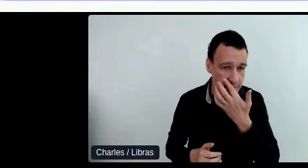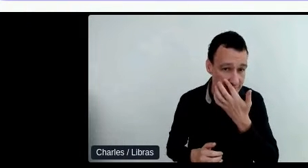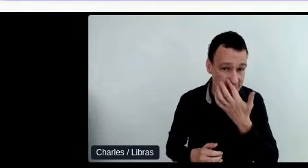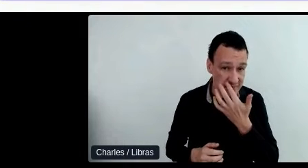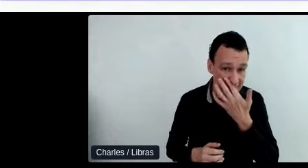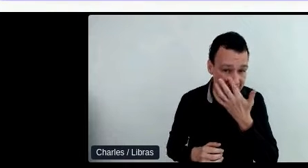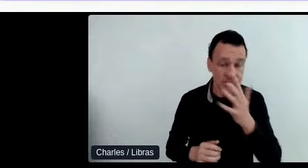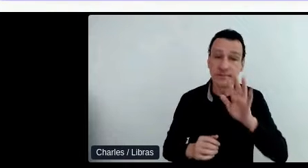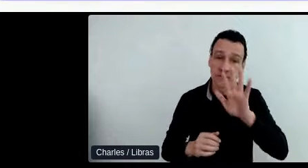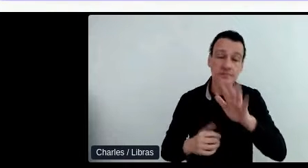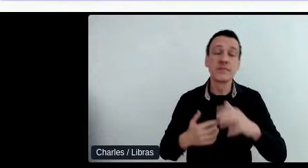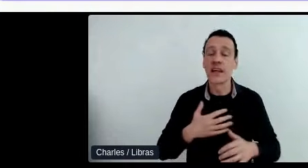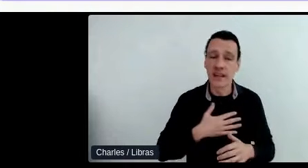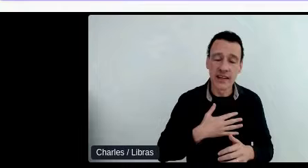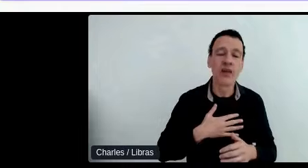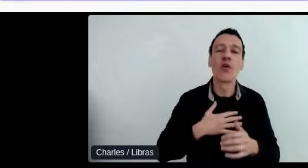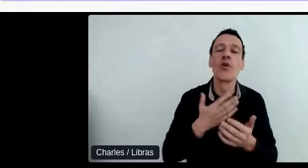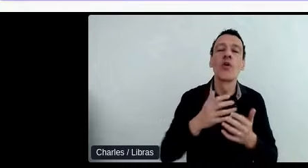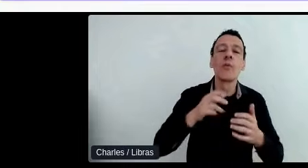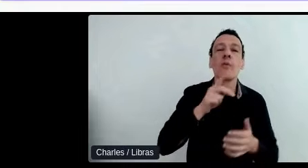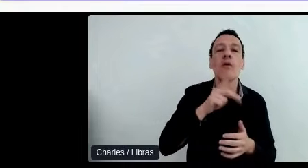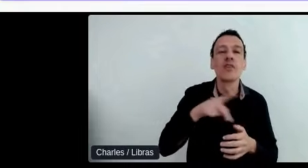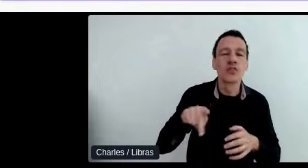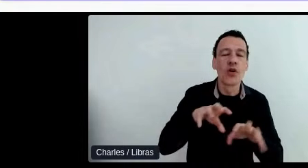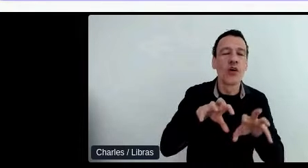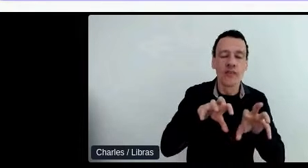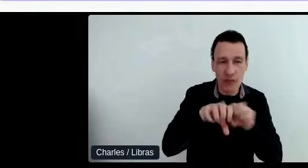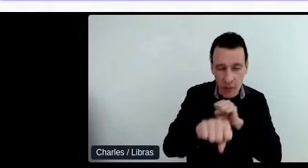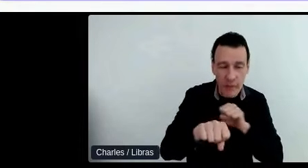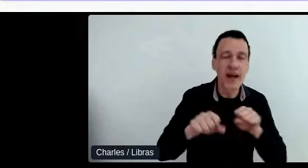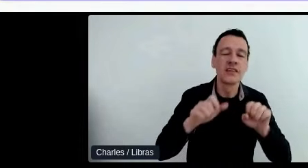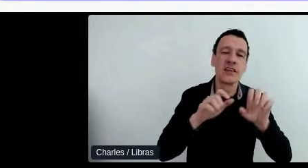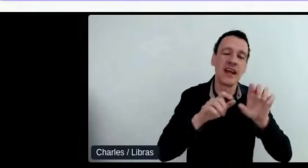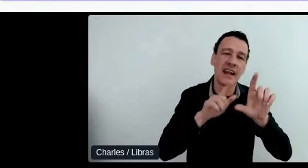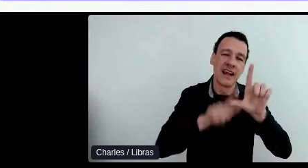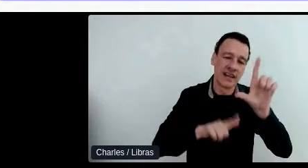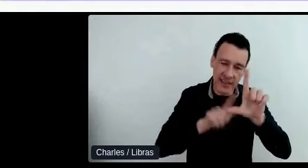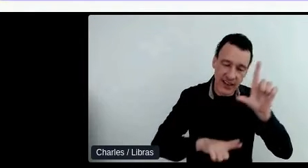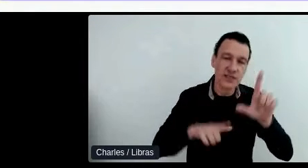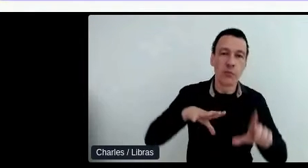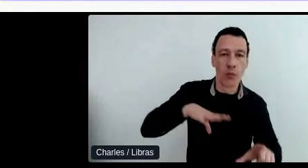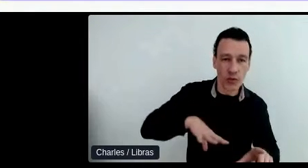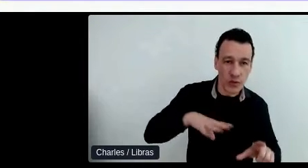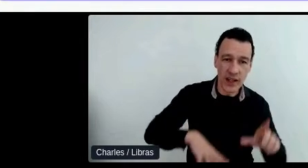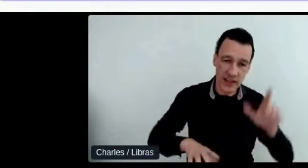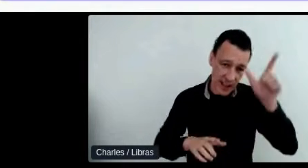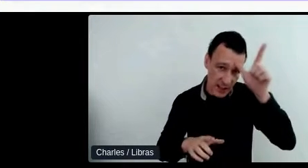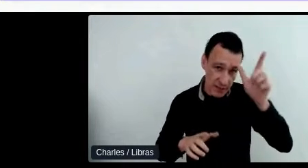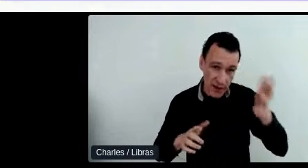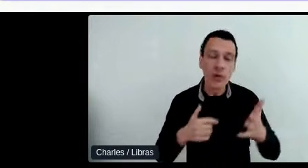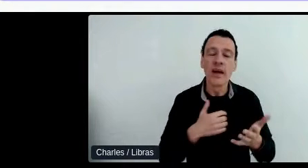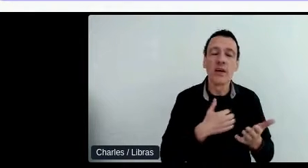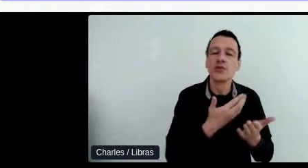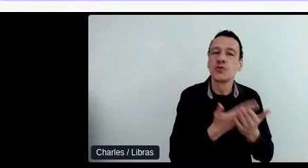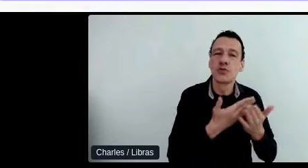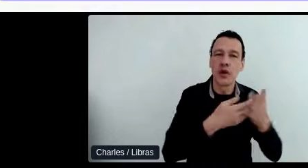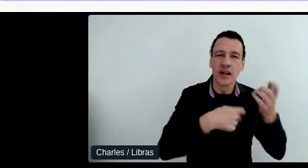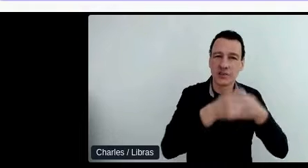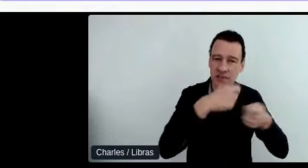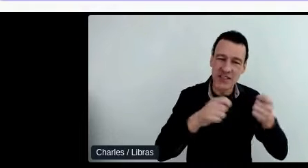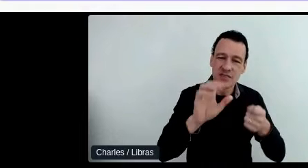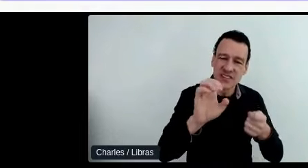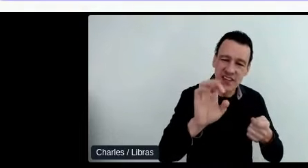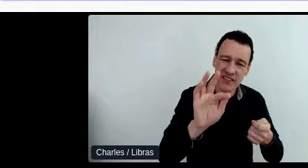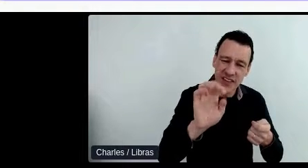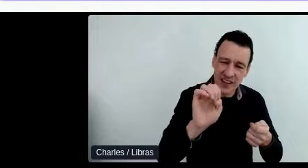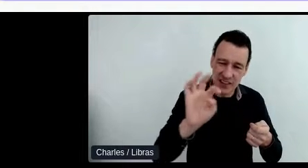Bom, eu me formei em Letras Português e Alemão, faço mestrado em Ciência da Computação no Cefet, faço